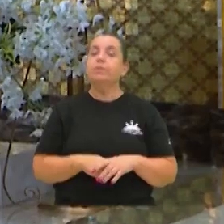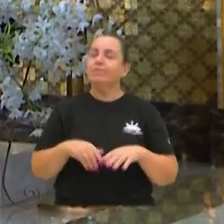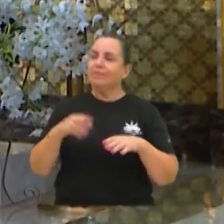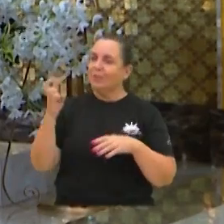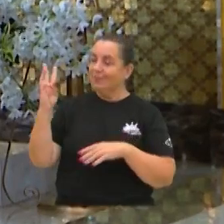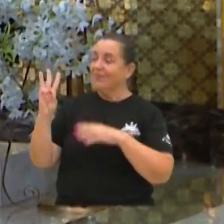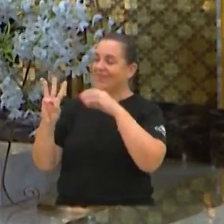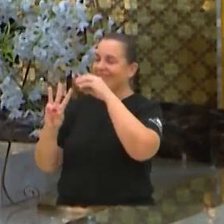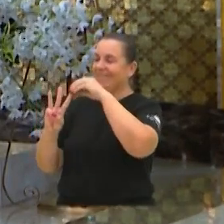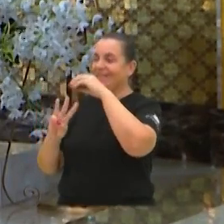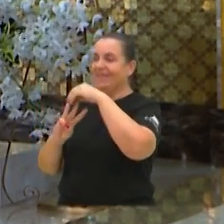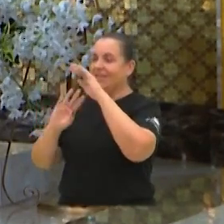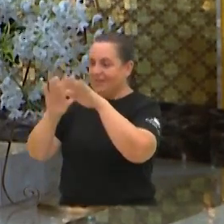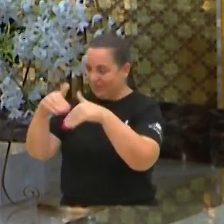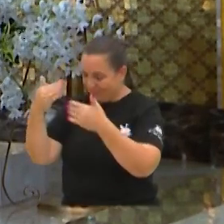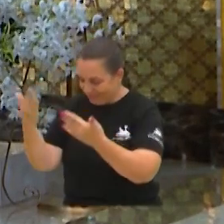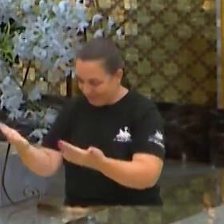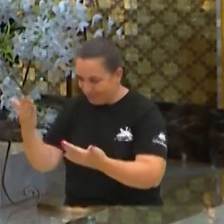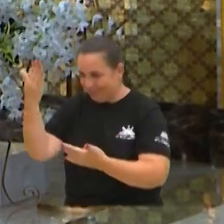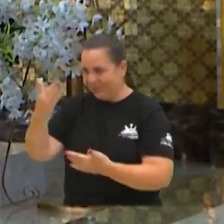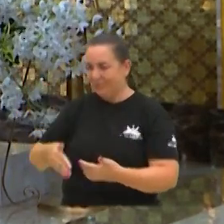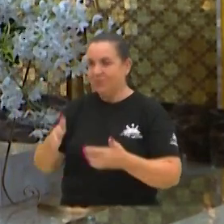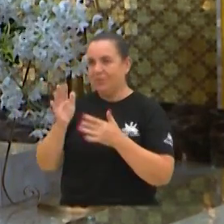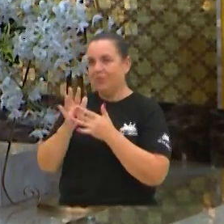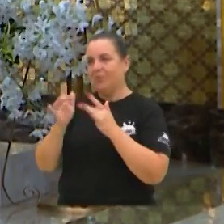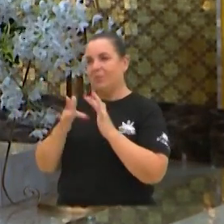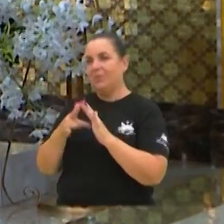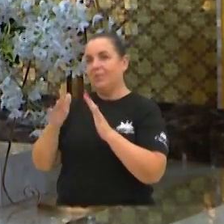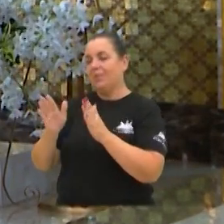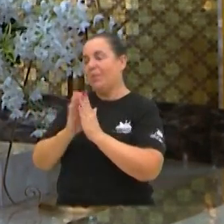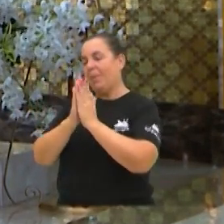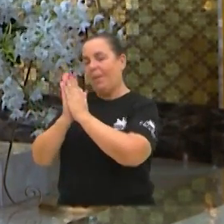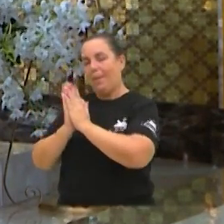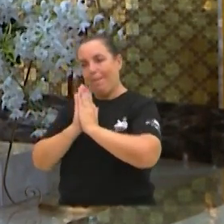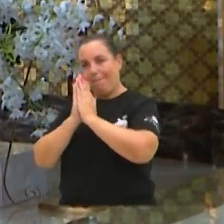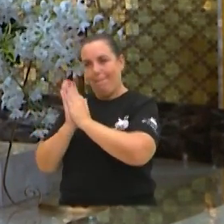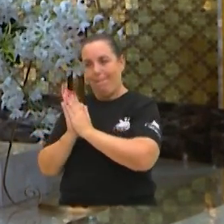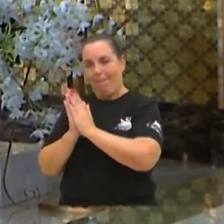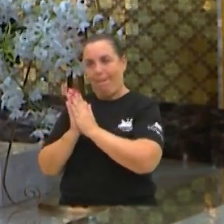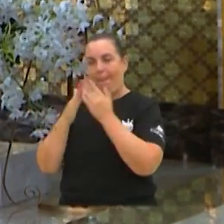Ajoelharam-se diante dele e o adoraram.